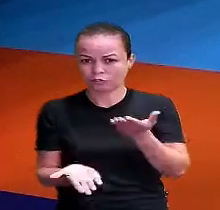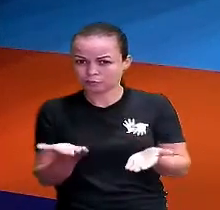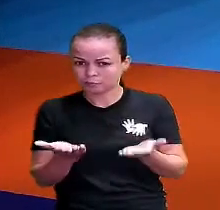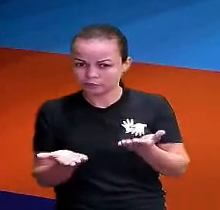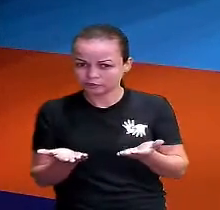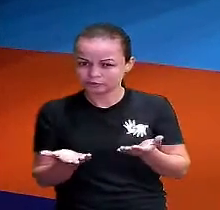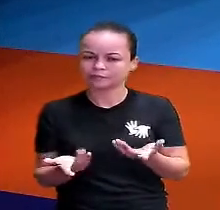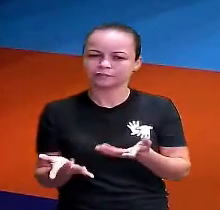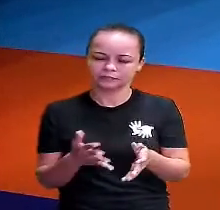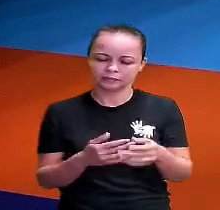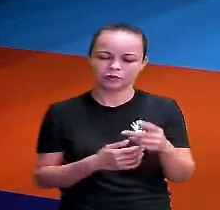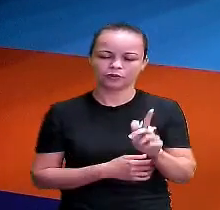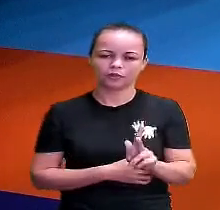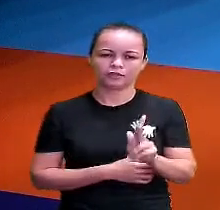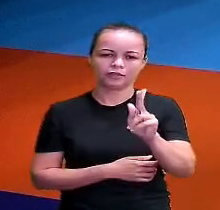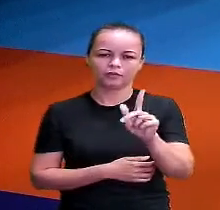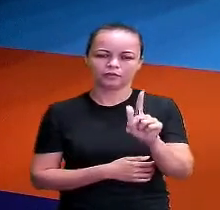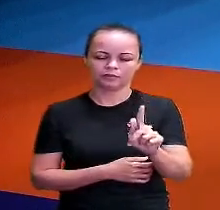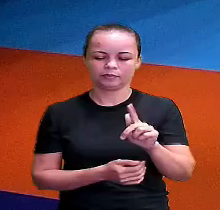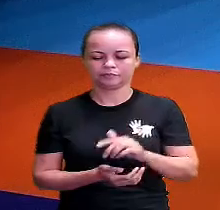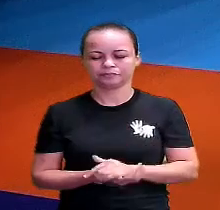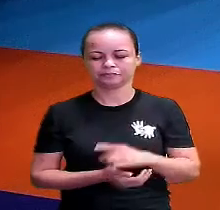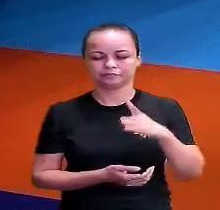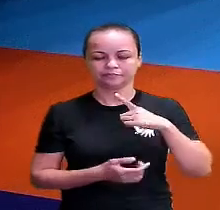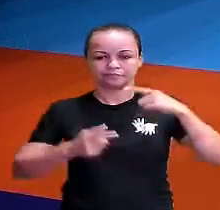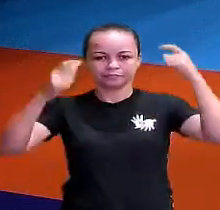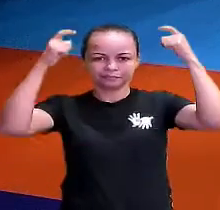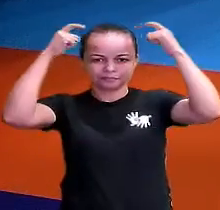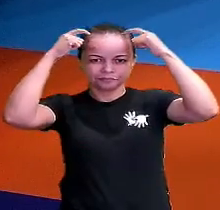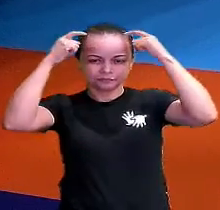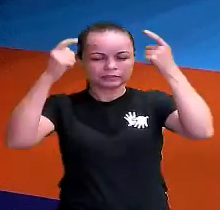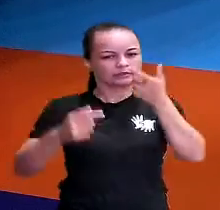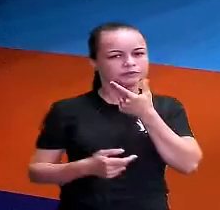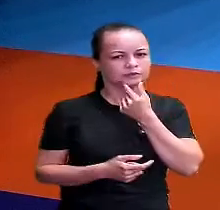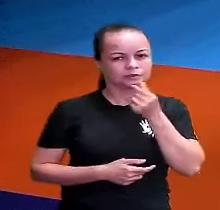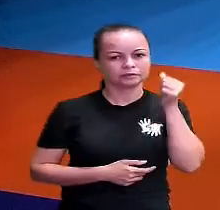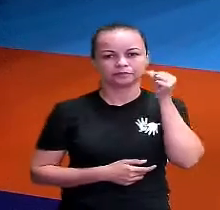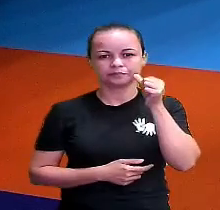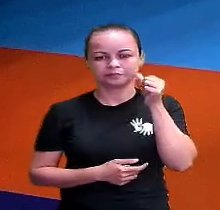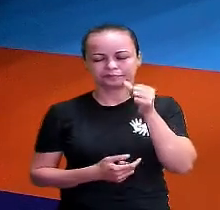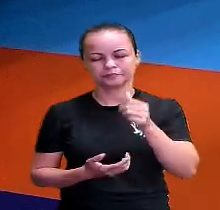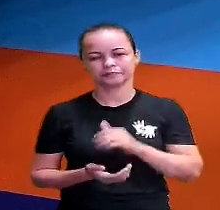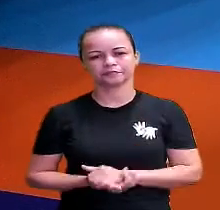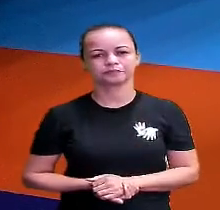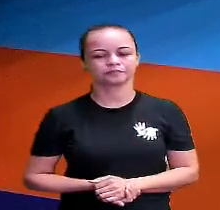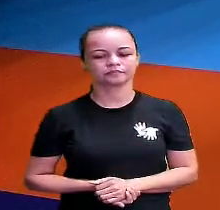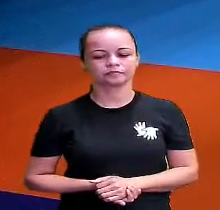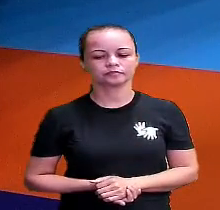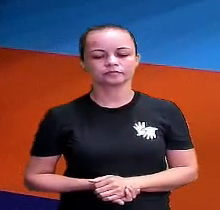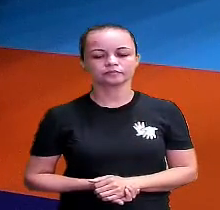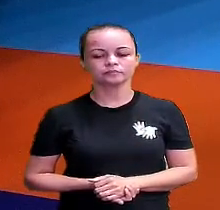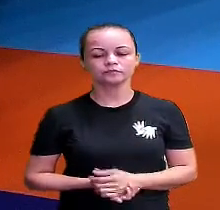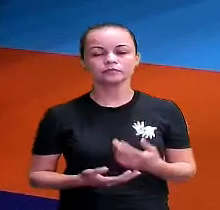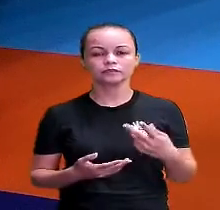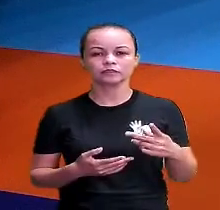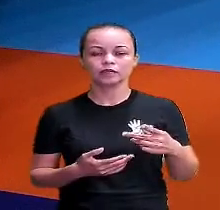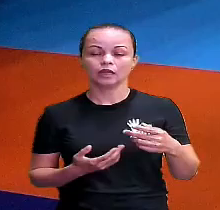aí, ó, quilogramas. Então, eu tenho dois ursos, o macho e a fêmea. E o macho, ele